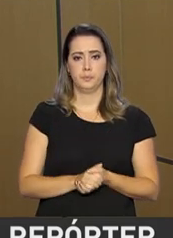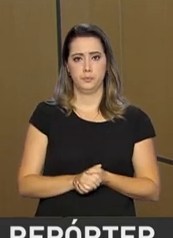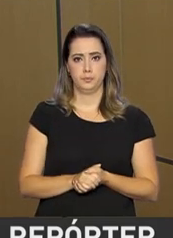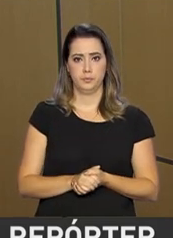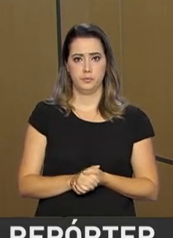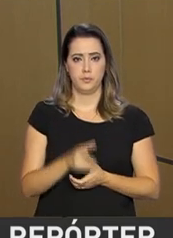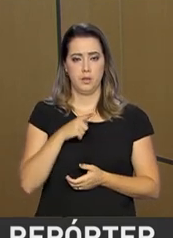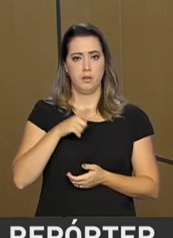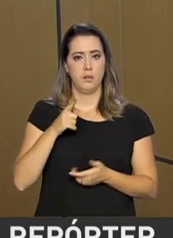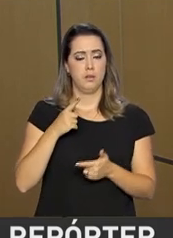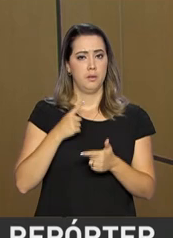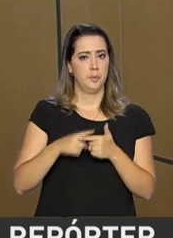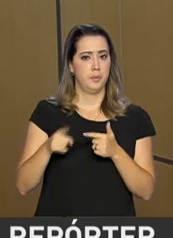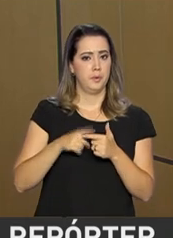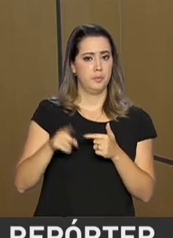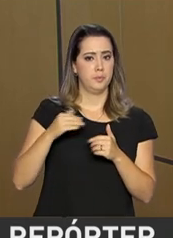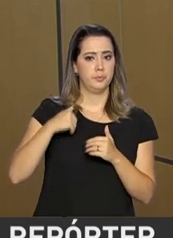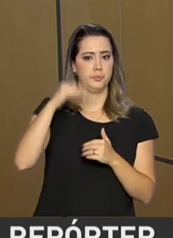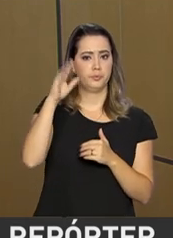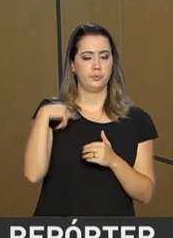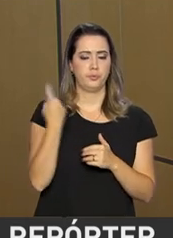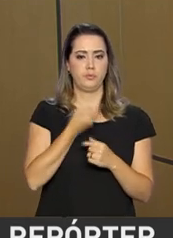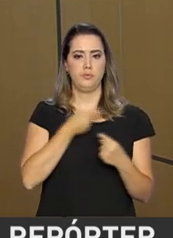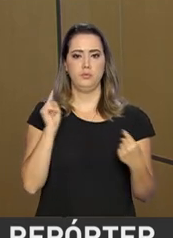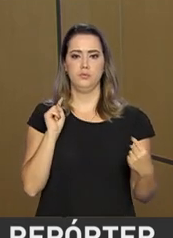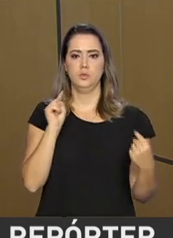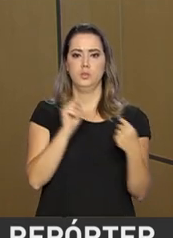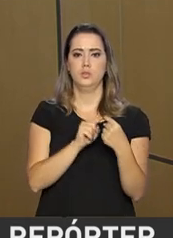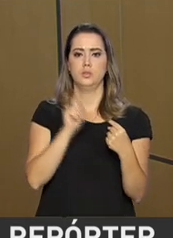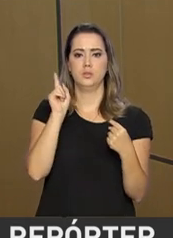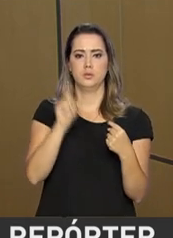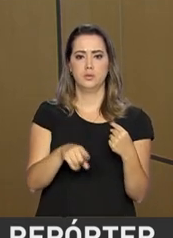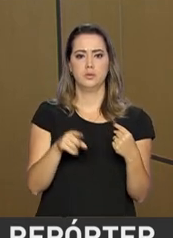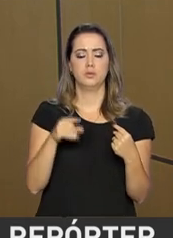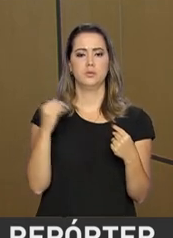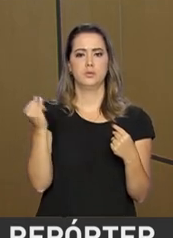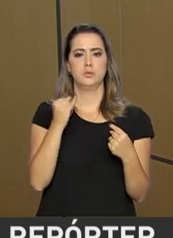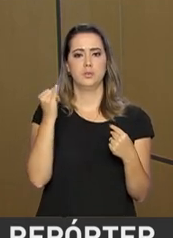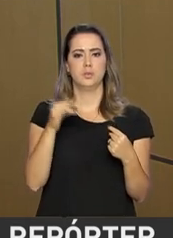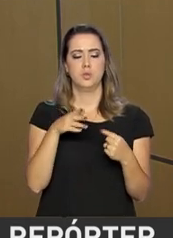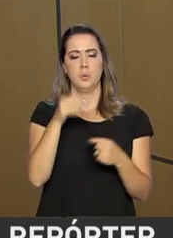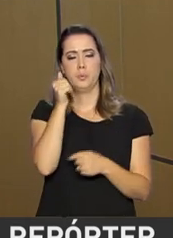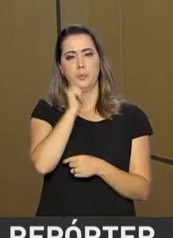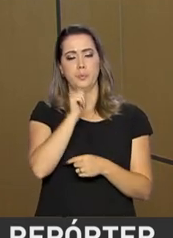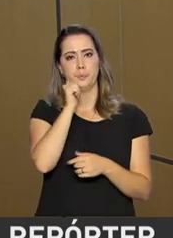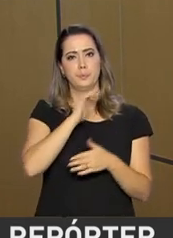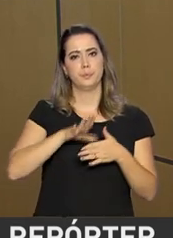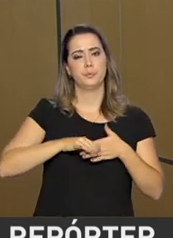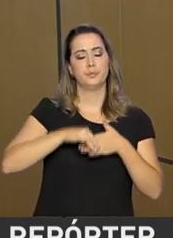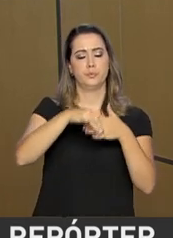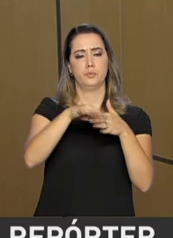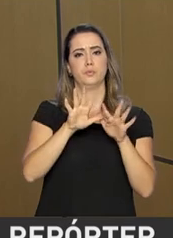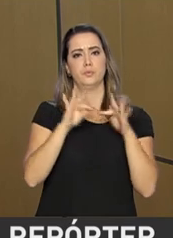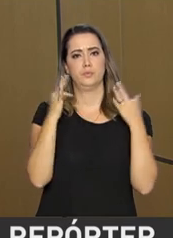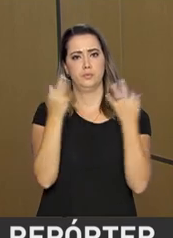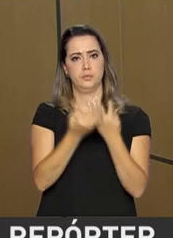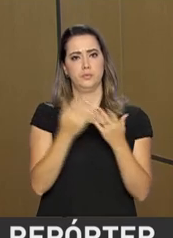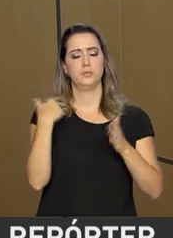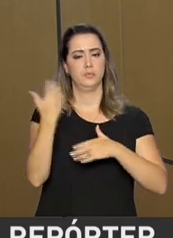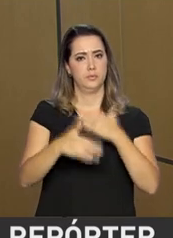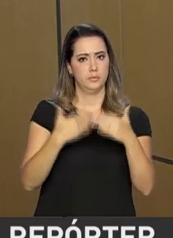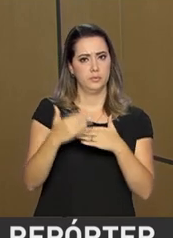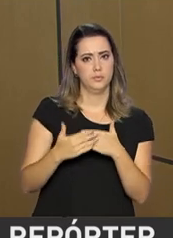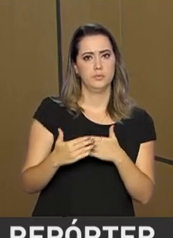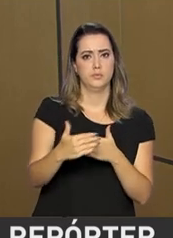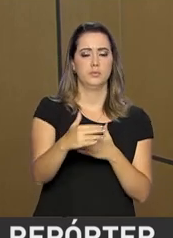maior. Então, um dos nossos focos também são esses, são mulheres que chefiam famílias e que a partir daí elas vão ter